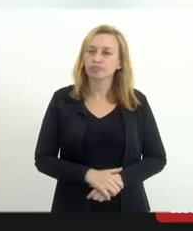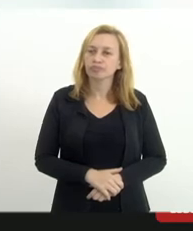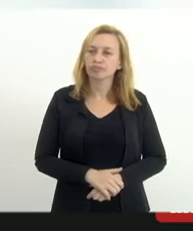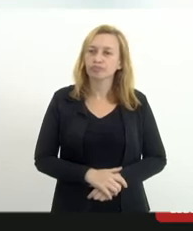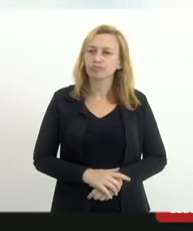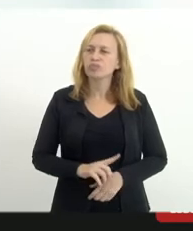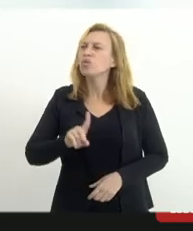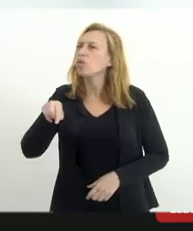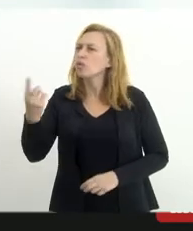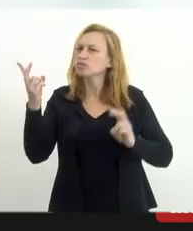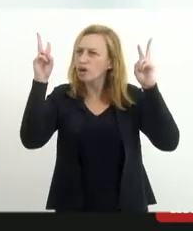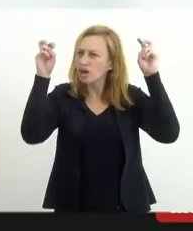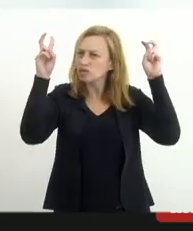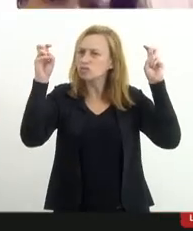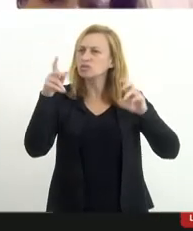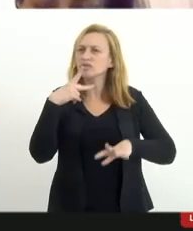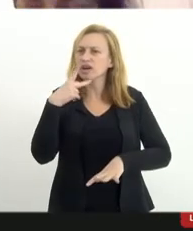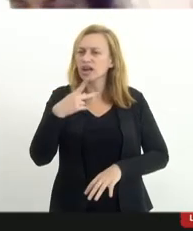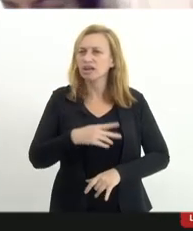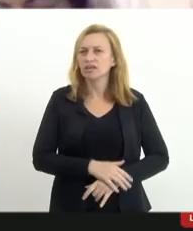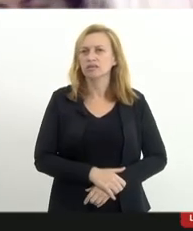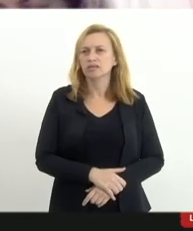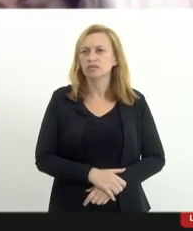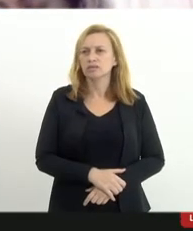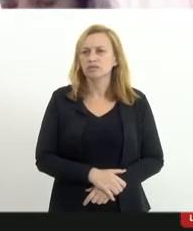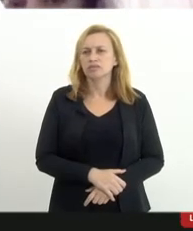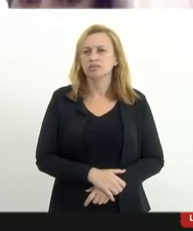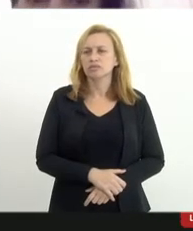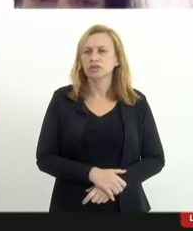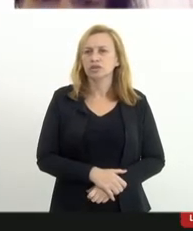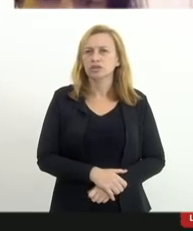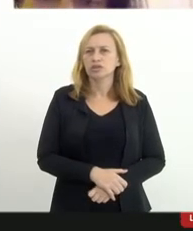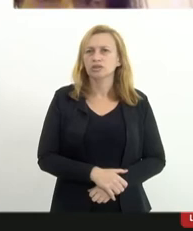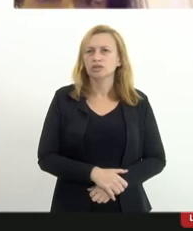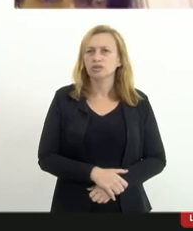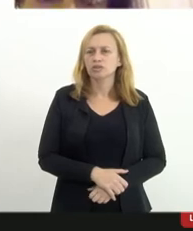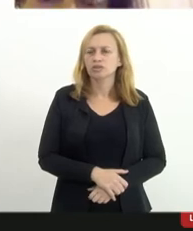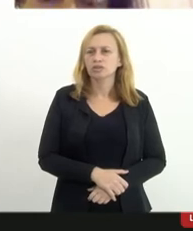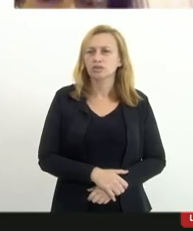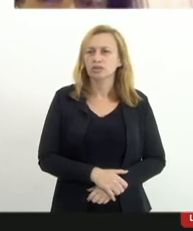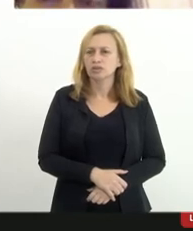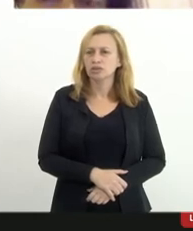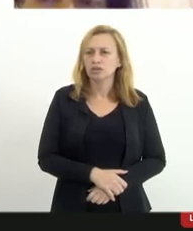Mais alguma questão a ser levantada?